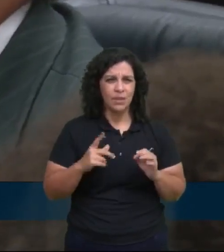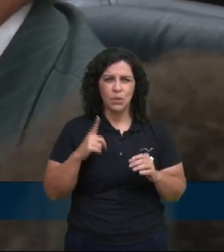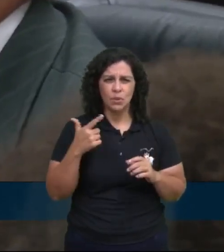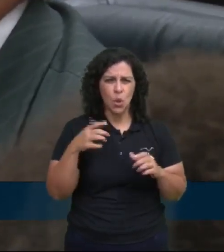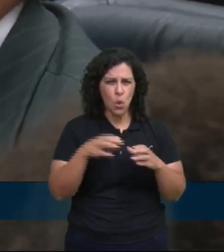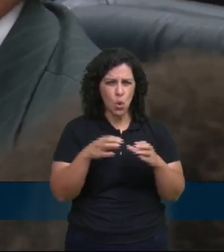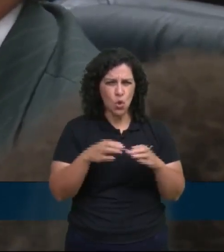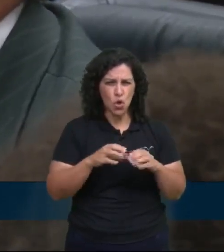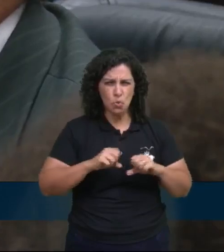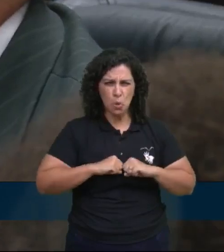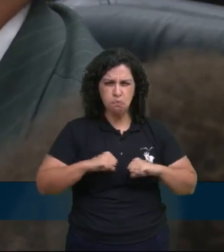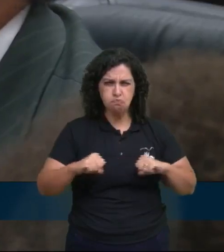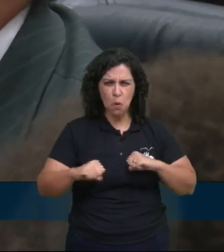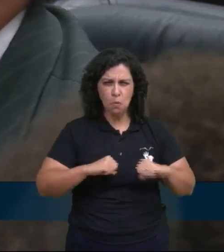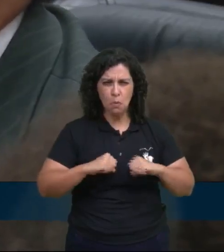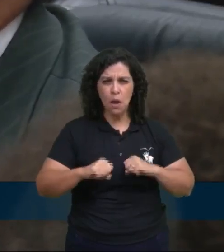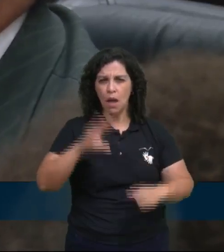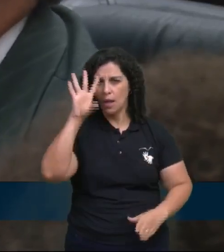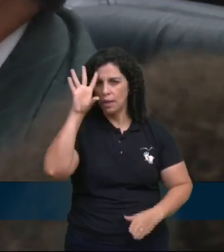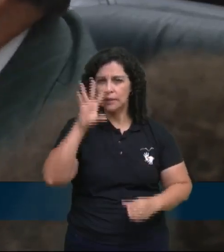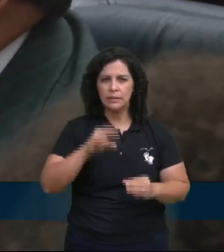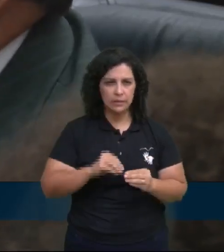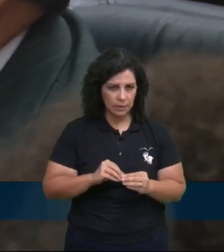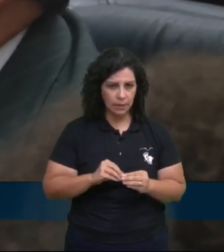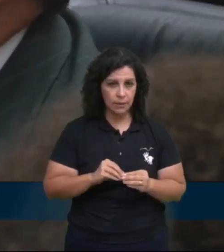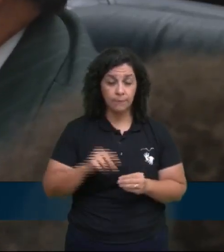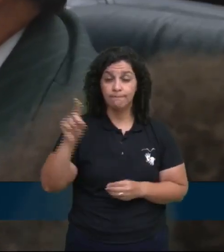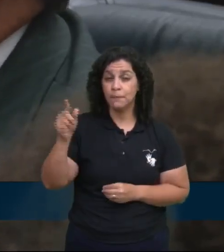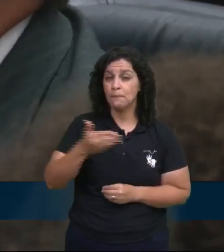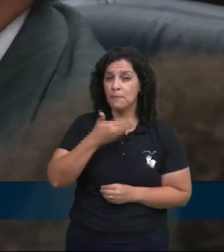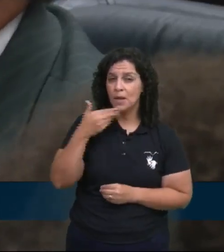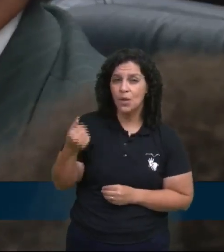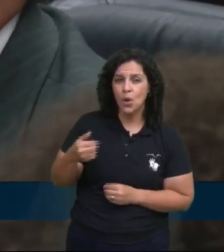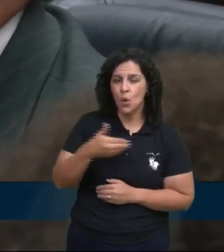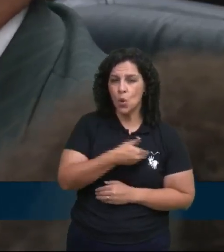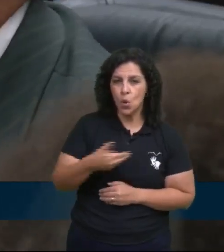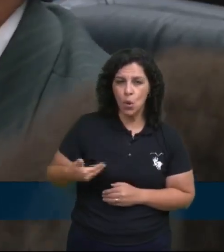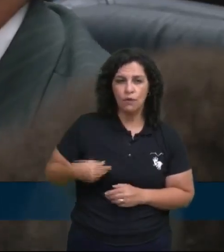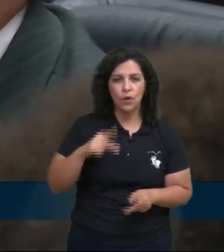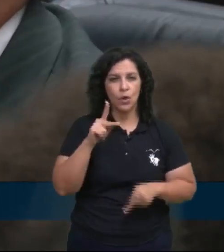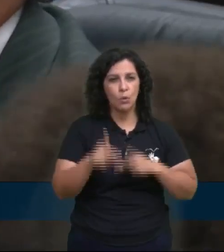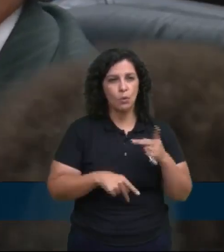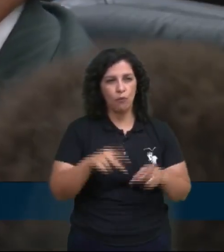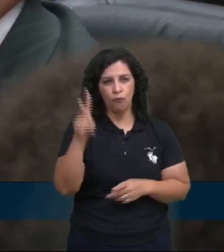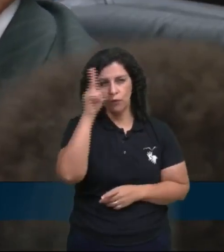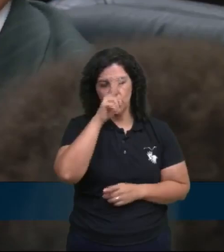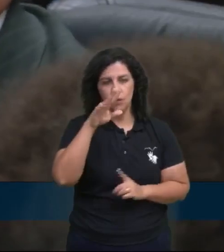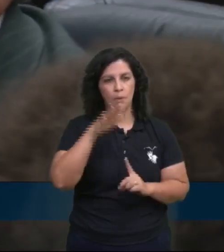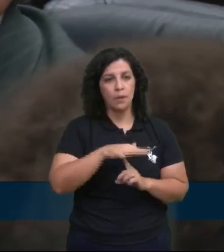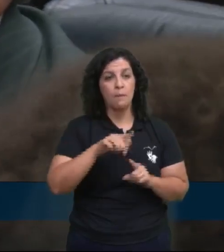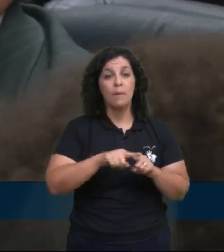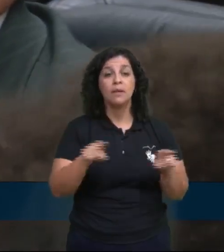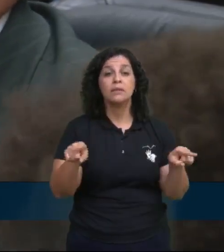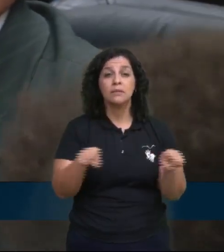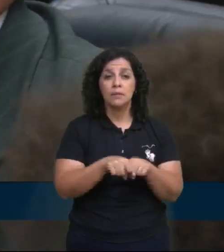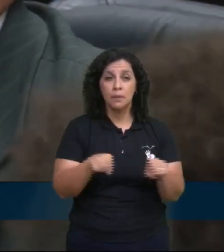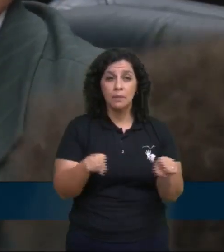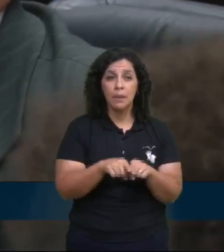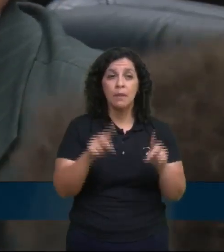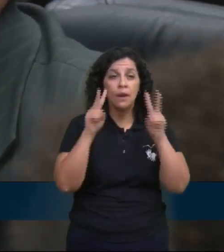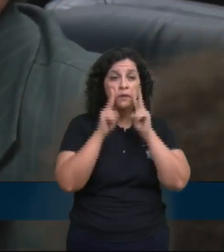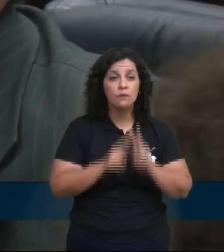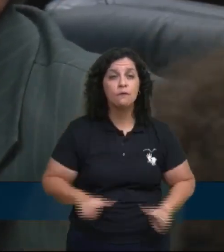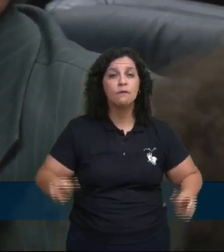militante mais esclarecido que não entenda que esse foi o melhor governador para o nosso povo da história do Paraná. Mas também pela